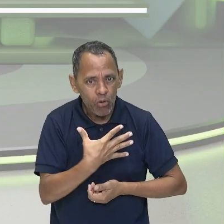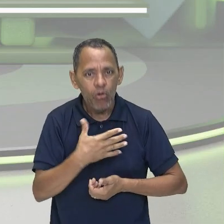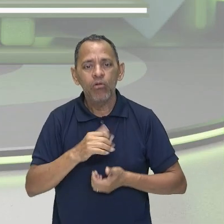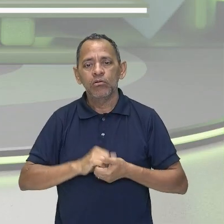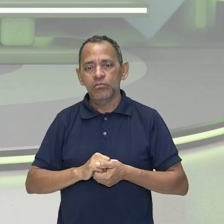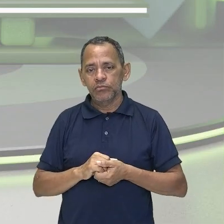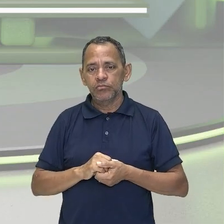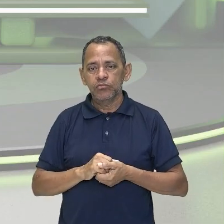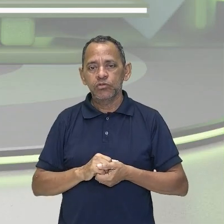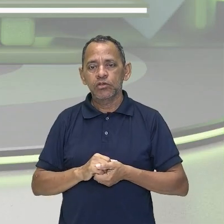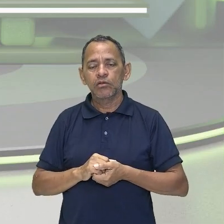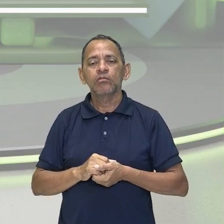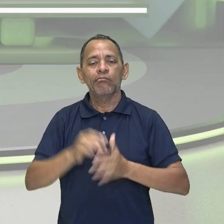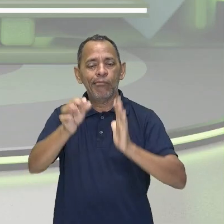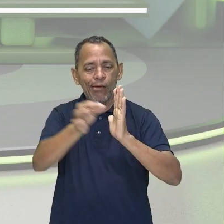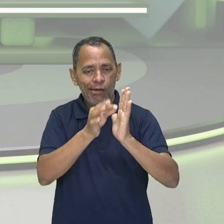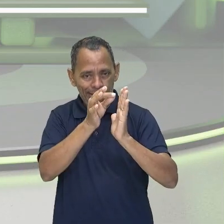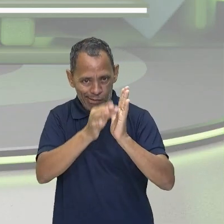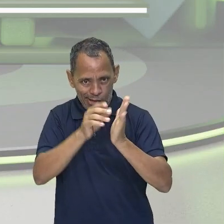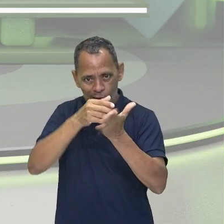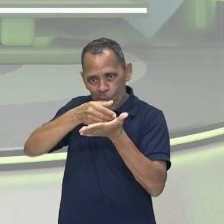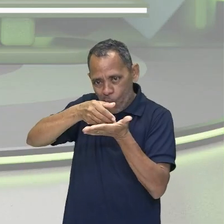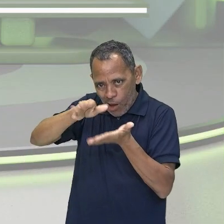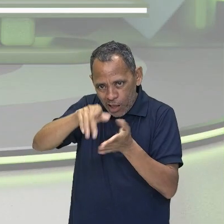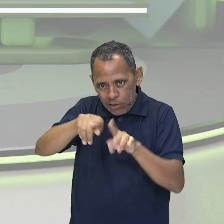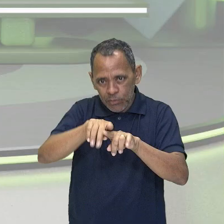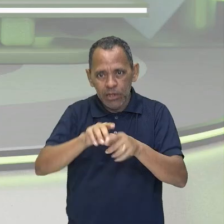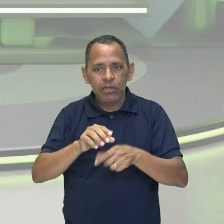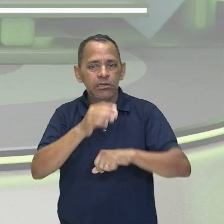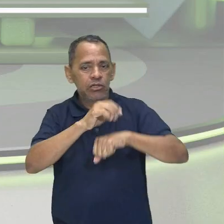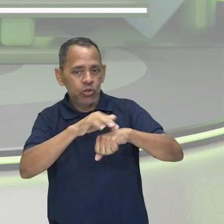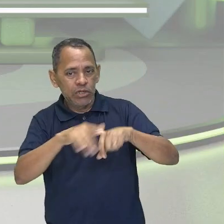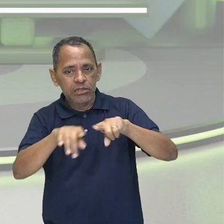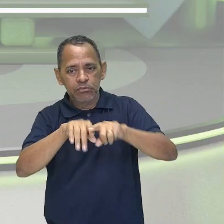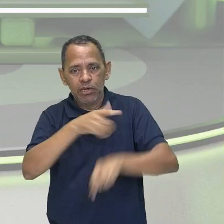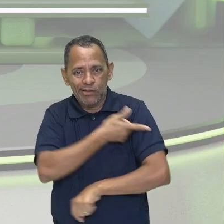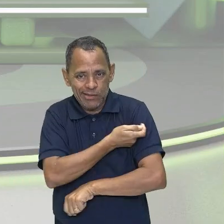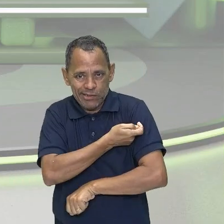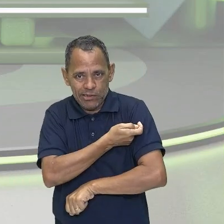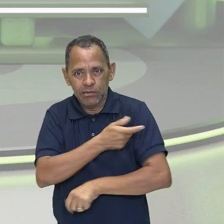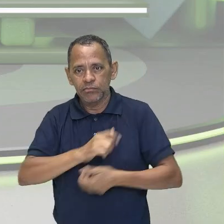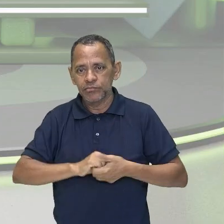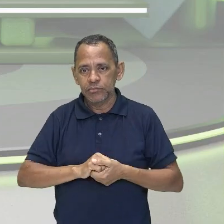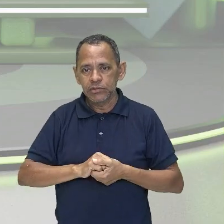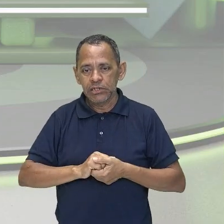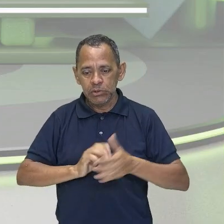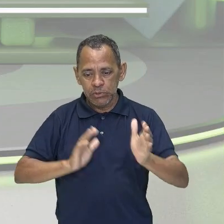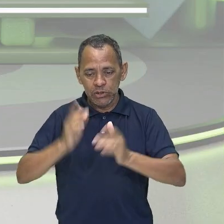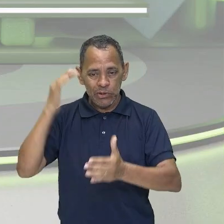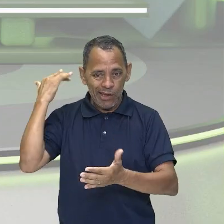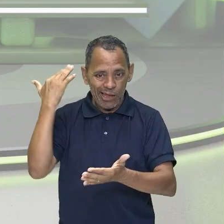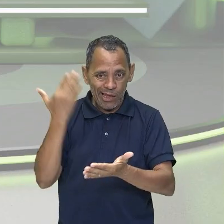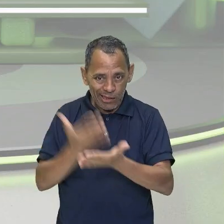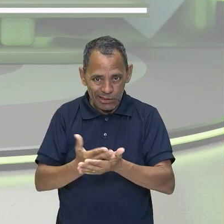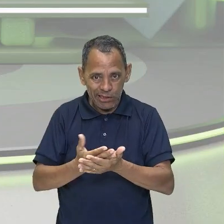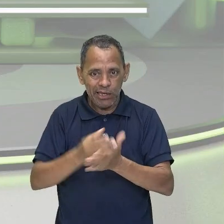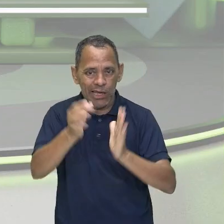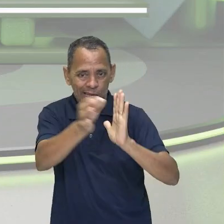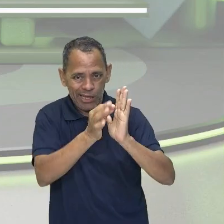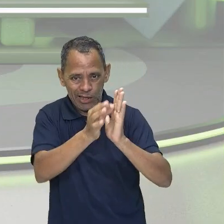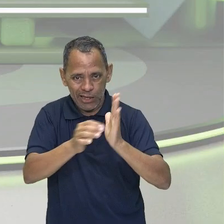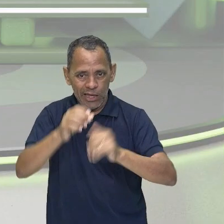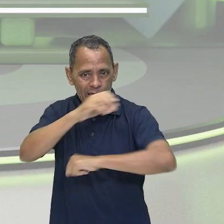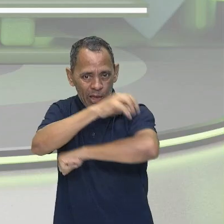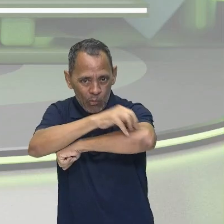a erradicação da vacina. Então, desde a revolta da vacina até a erradicação da varíola,